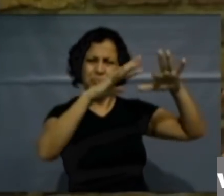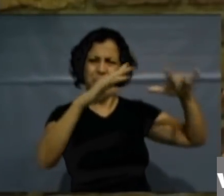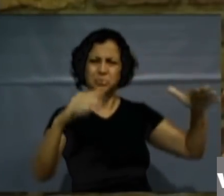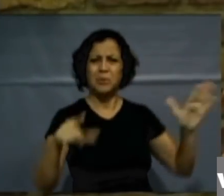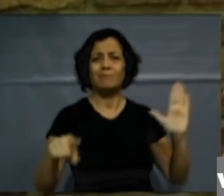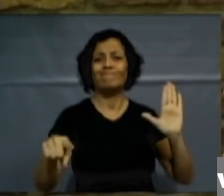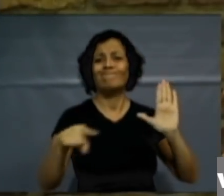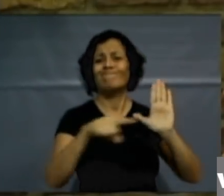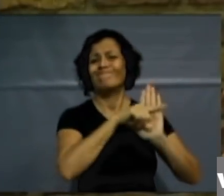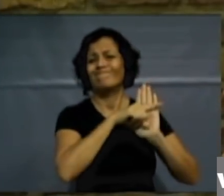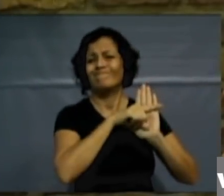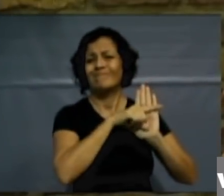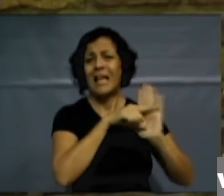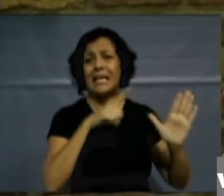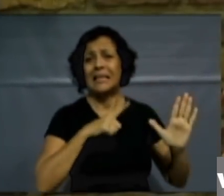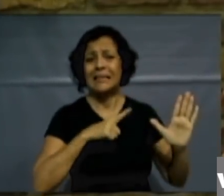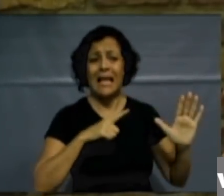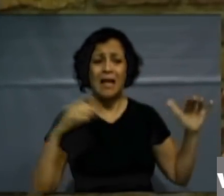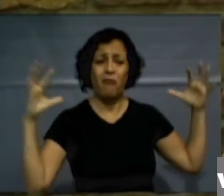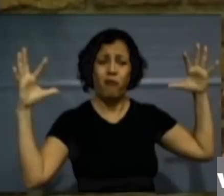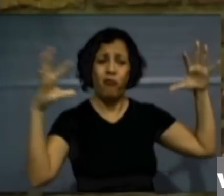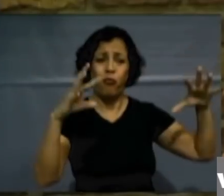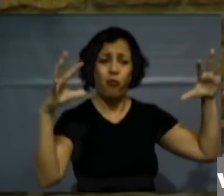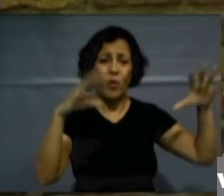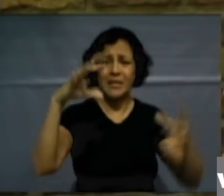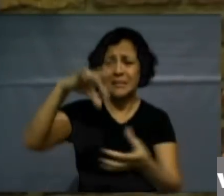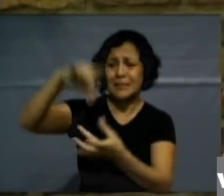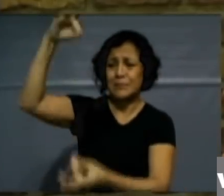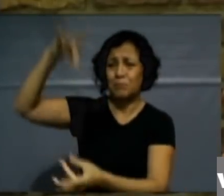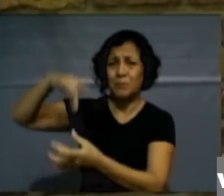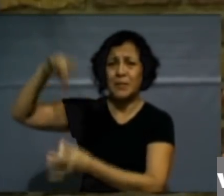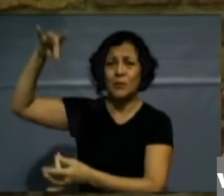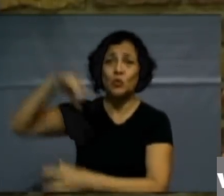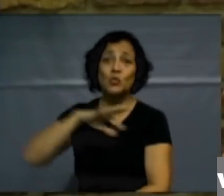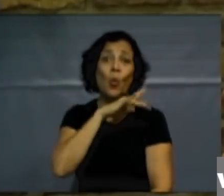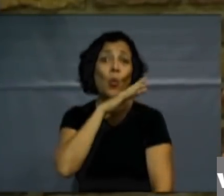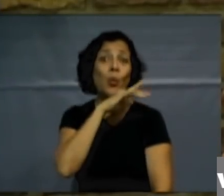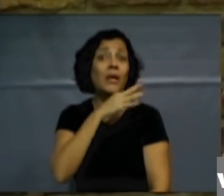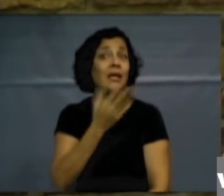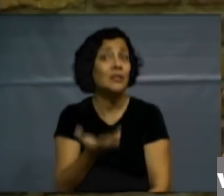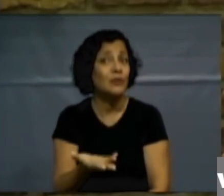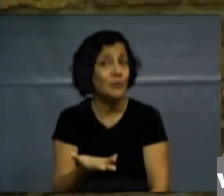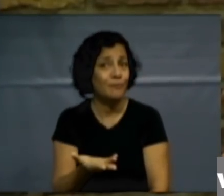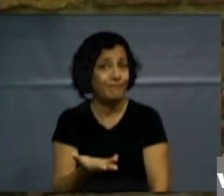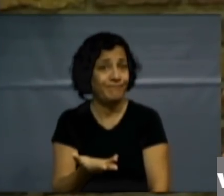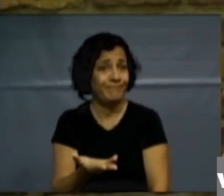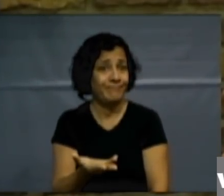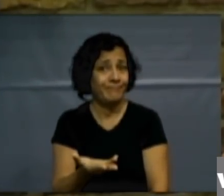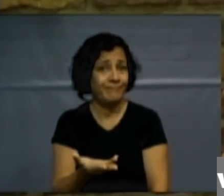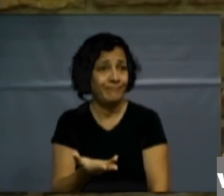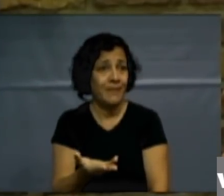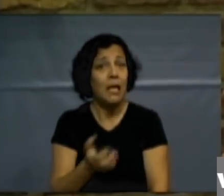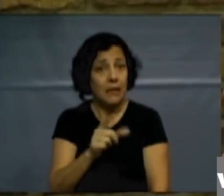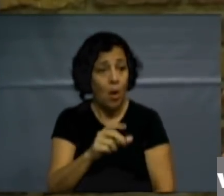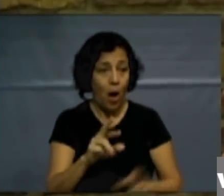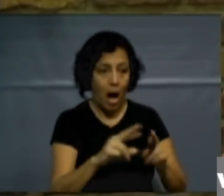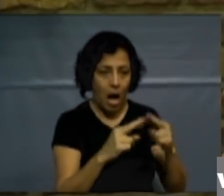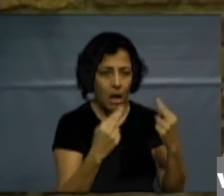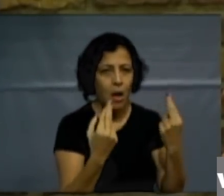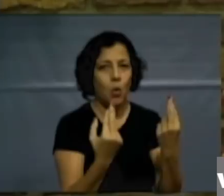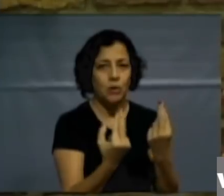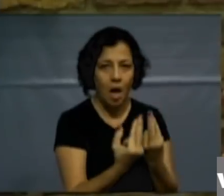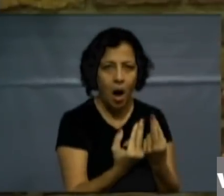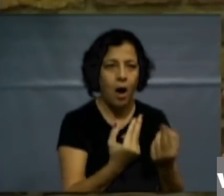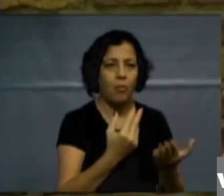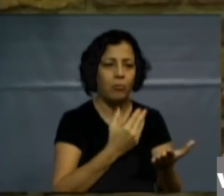Nas reuniões frívolas. Obviamente, toda reunião, quando começa, toda reunião mediúnica começa, ela tem um caráter frívolo mesmo. Mas